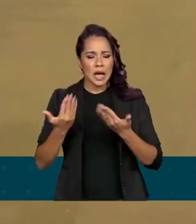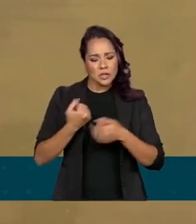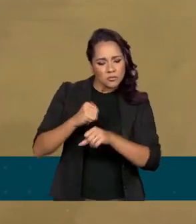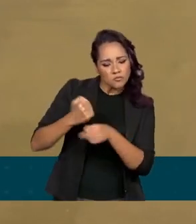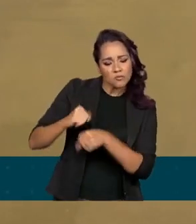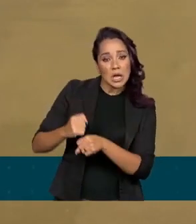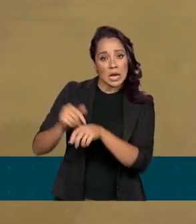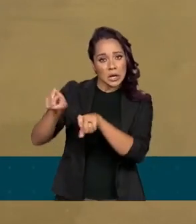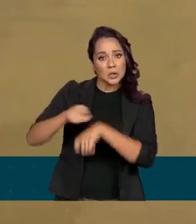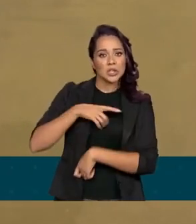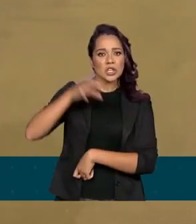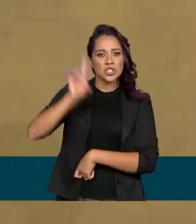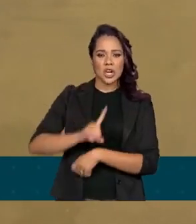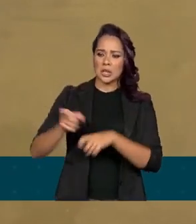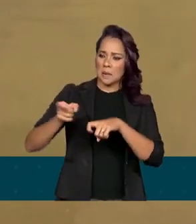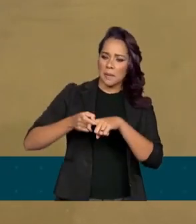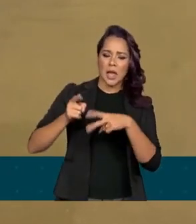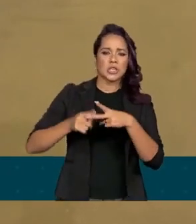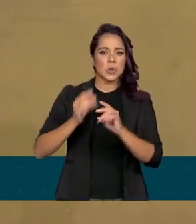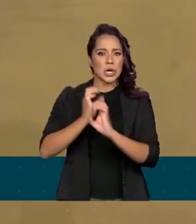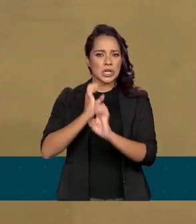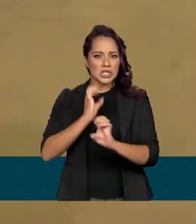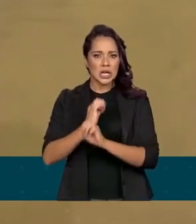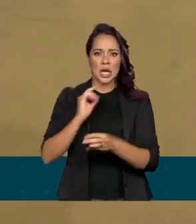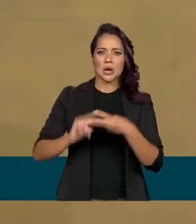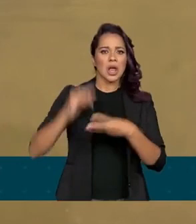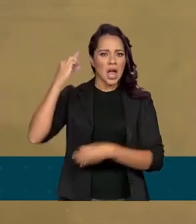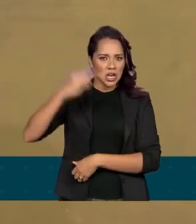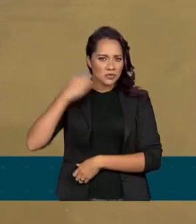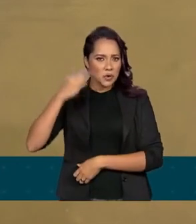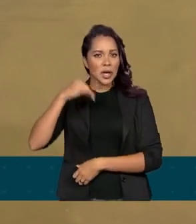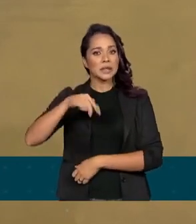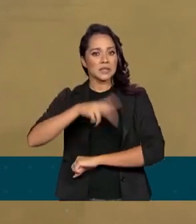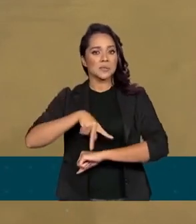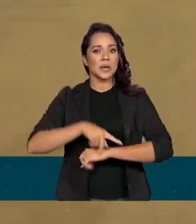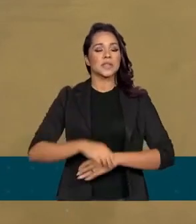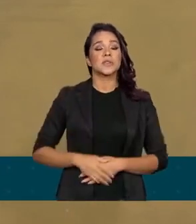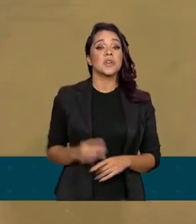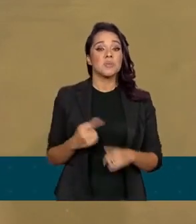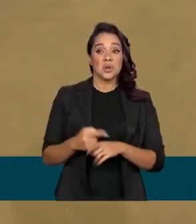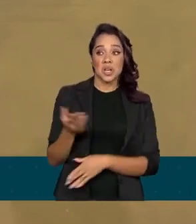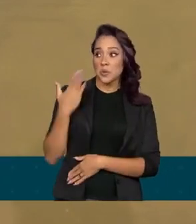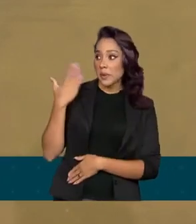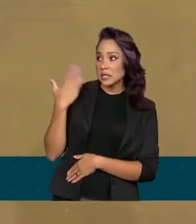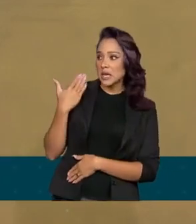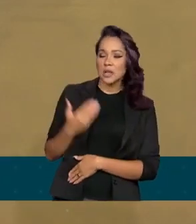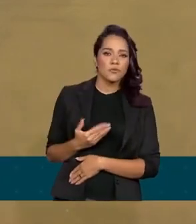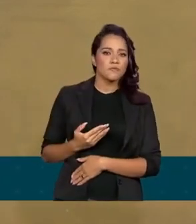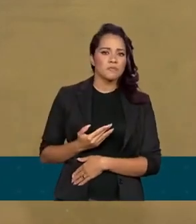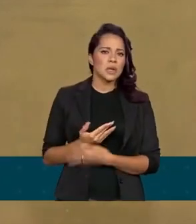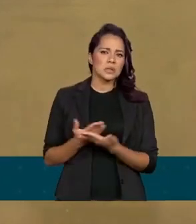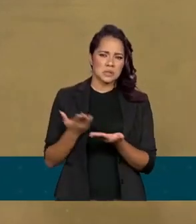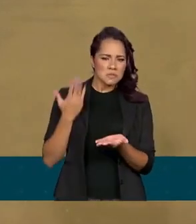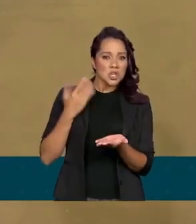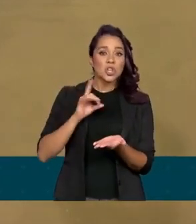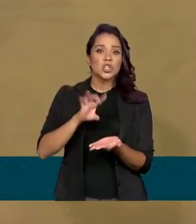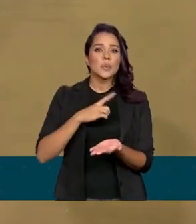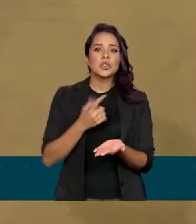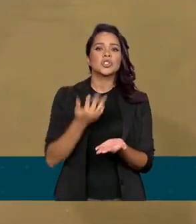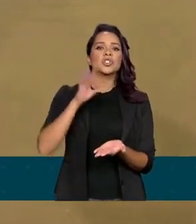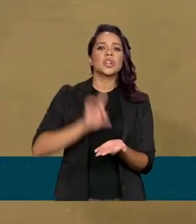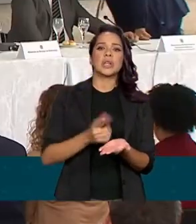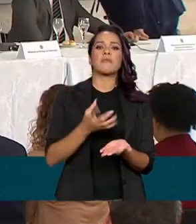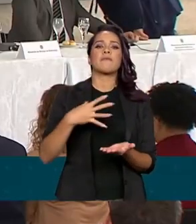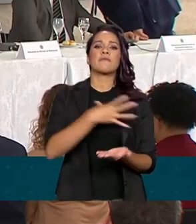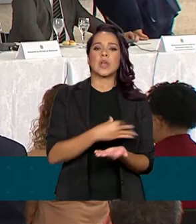agricultor, ter direito a ser médico, ser engenheiro, ser advogado desse país. Porque no passado, não tão distante, só quem tinha direito era o